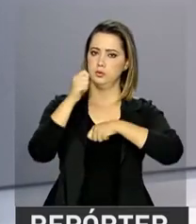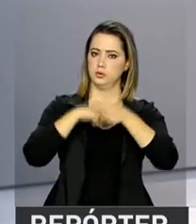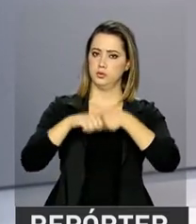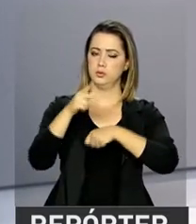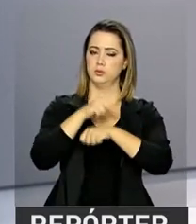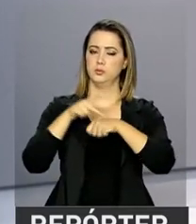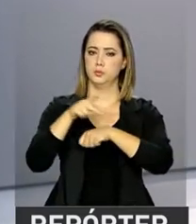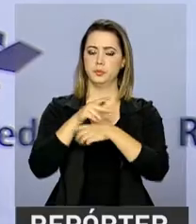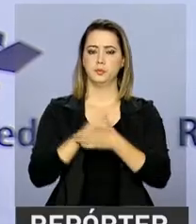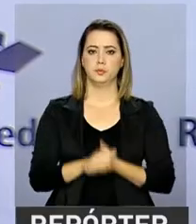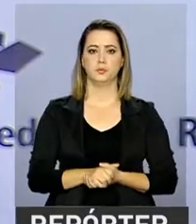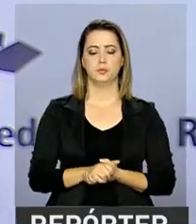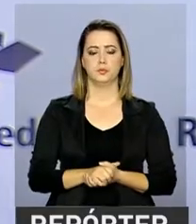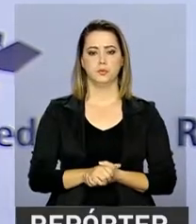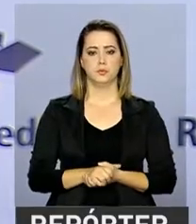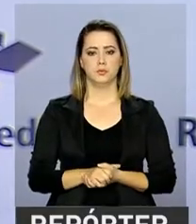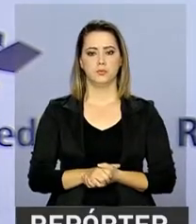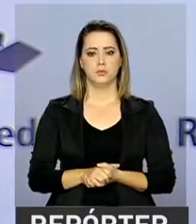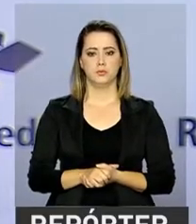país